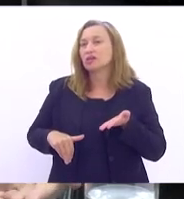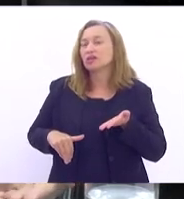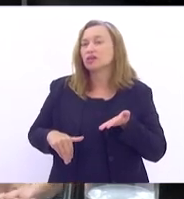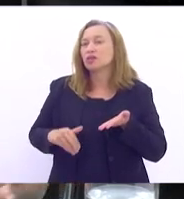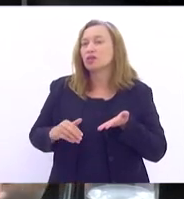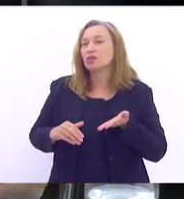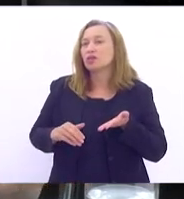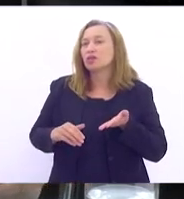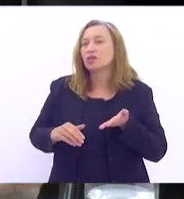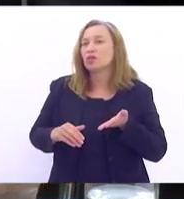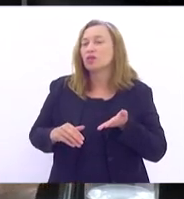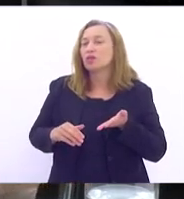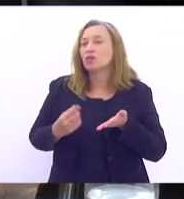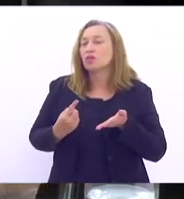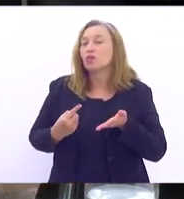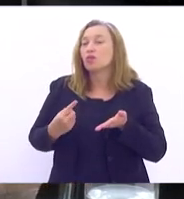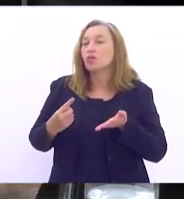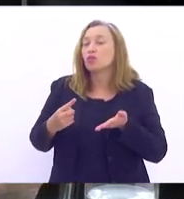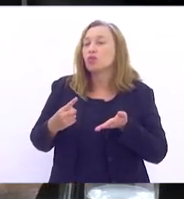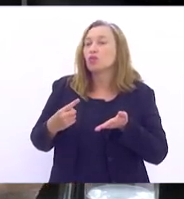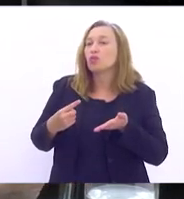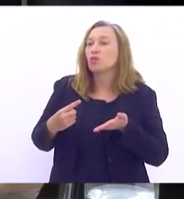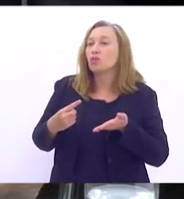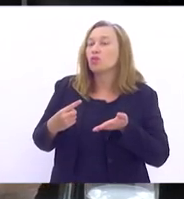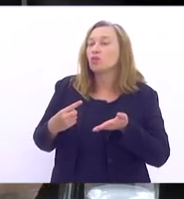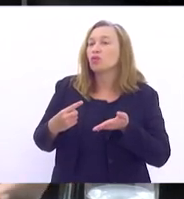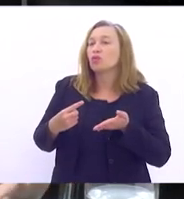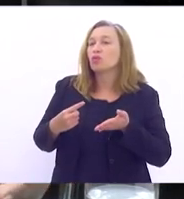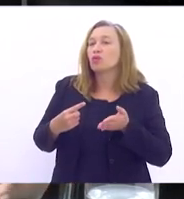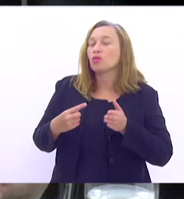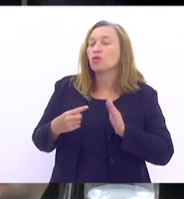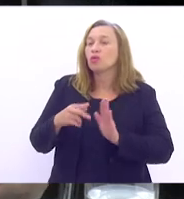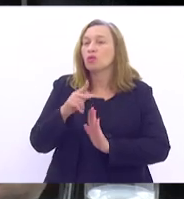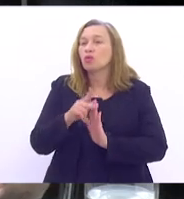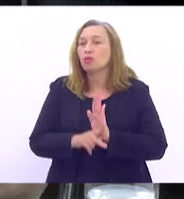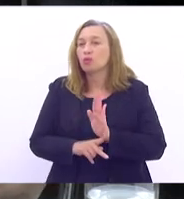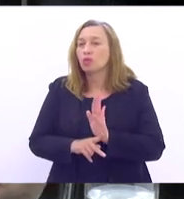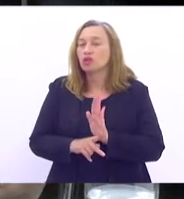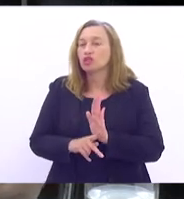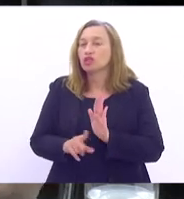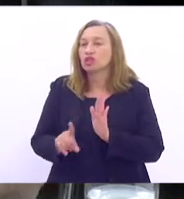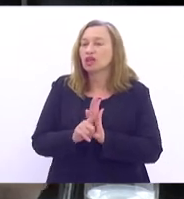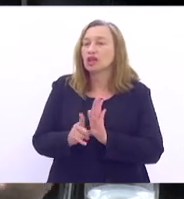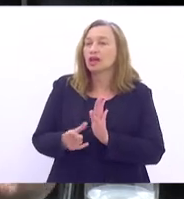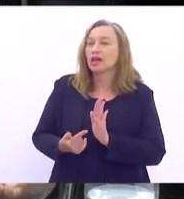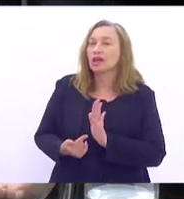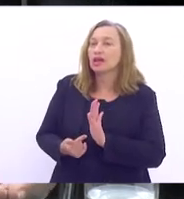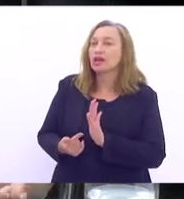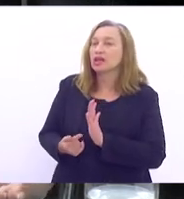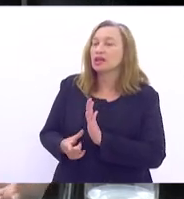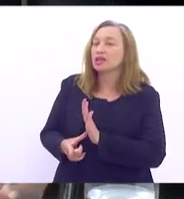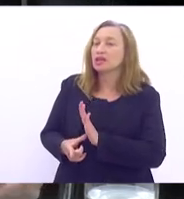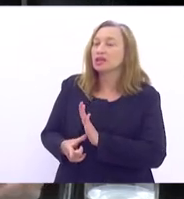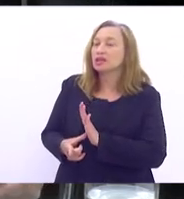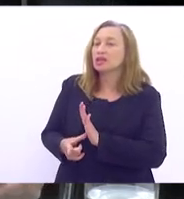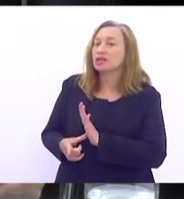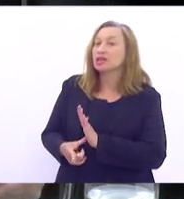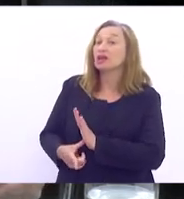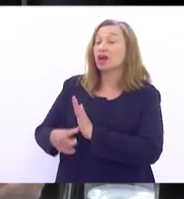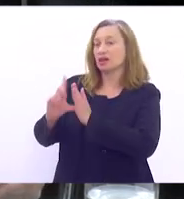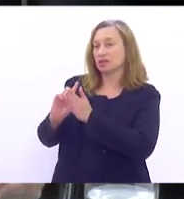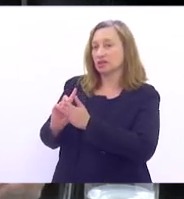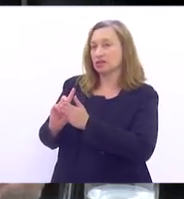o anterior. Então, se Vossa Excelência pudesse considerar que ele está sendo retirado e o